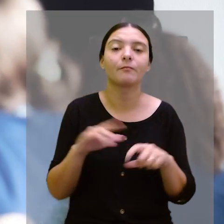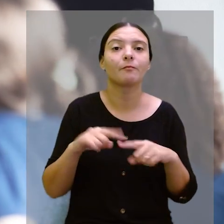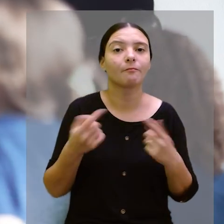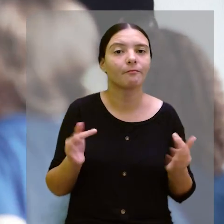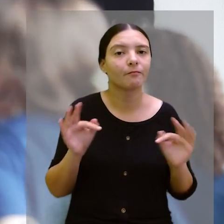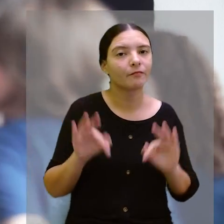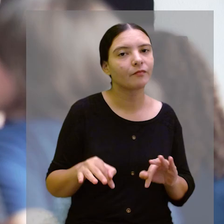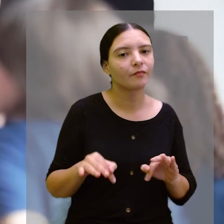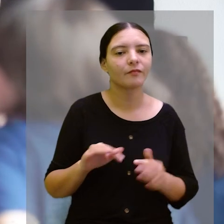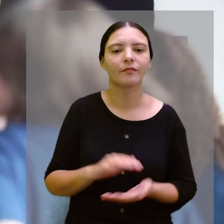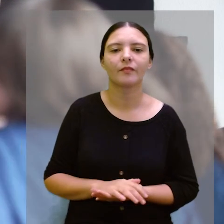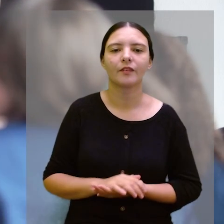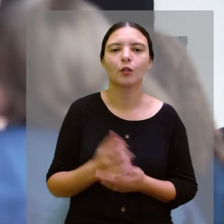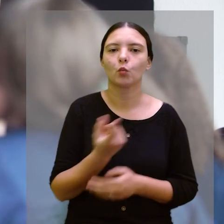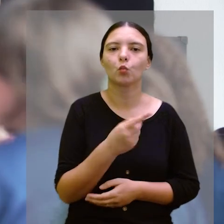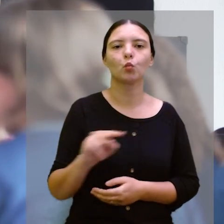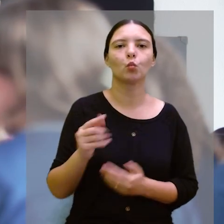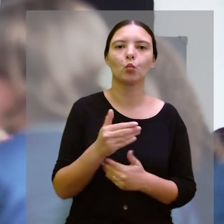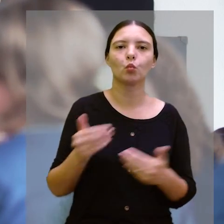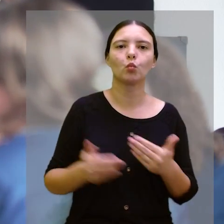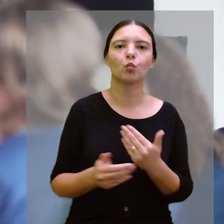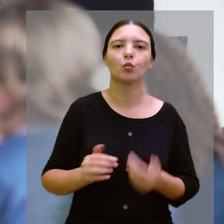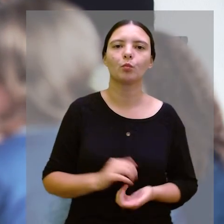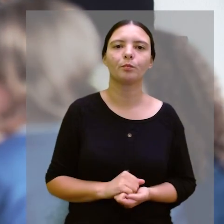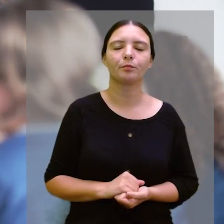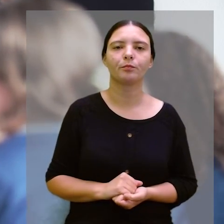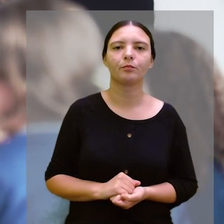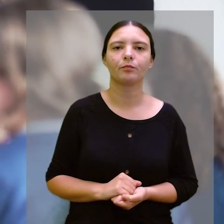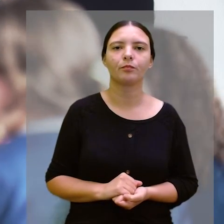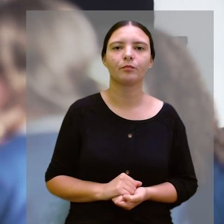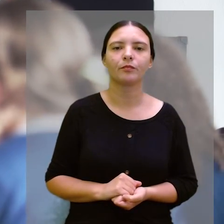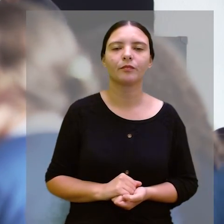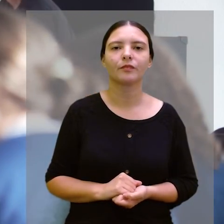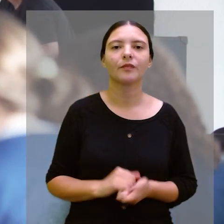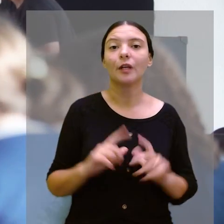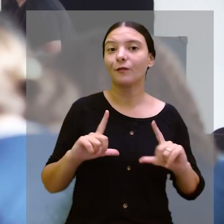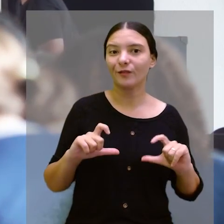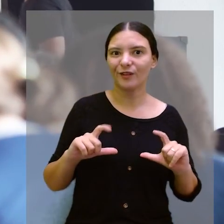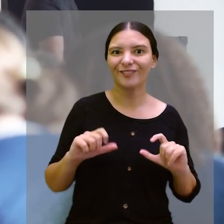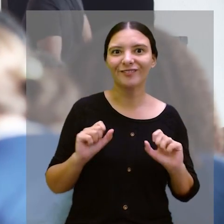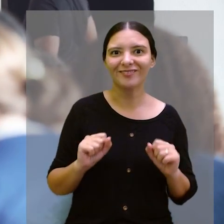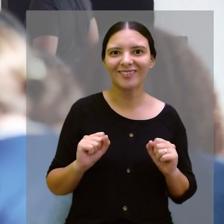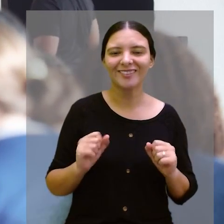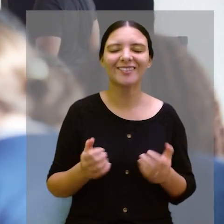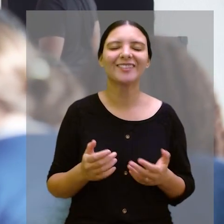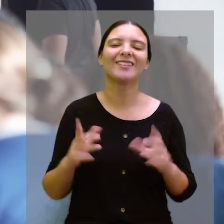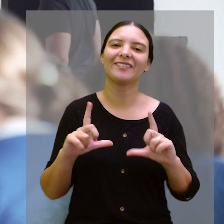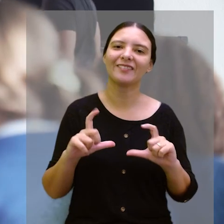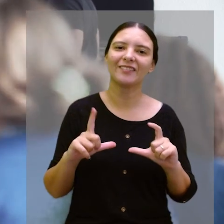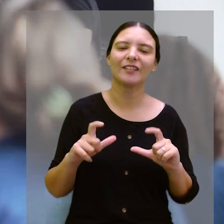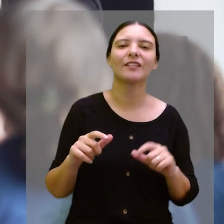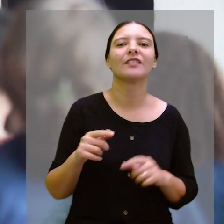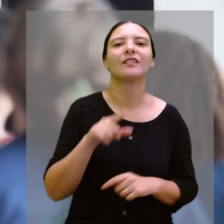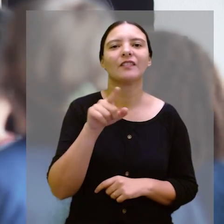terminar, você passa o último. A gente podia tirar uma foto Eu vou tirar uma foto